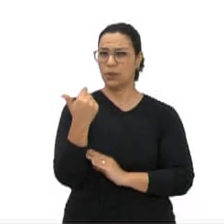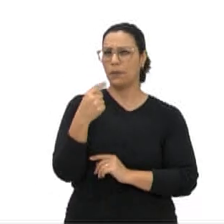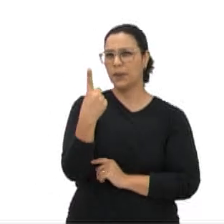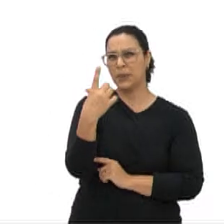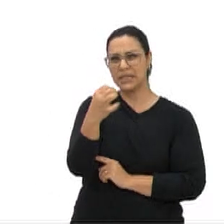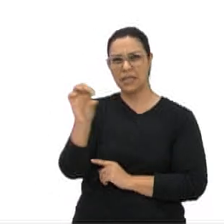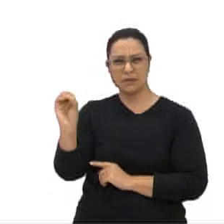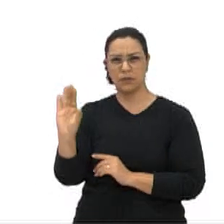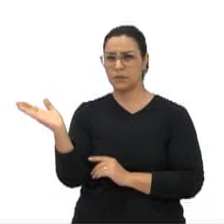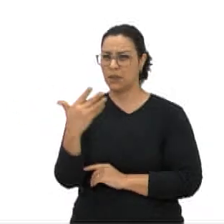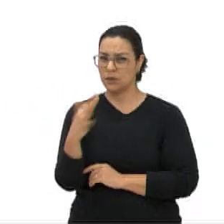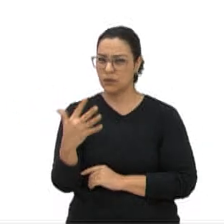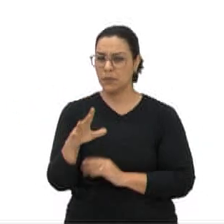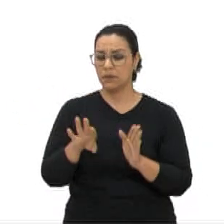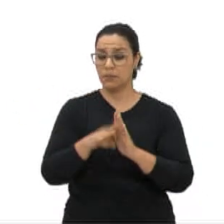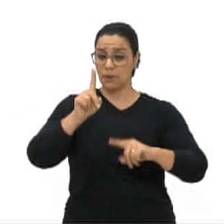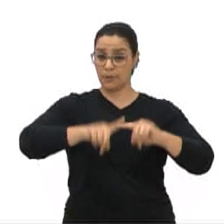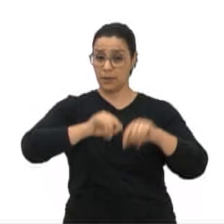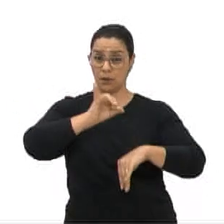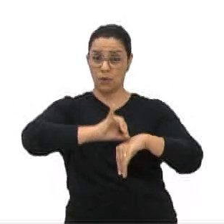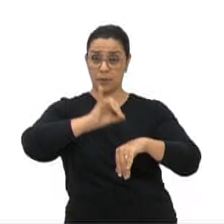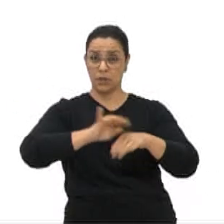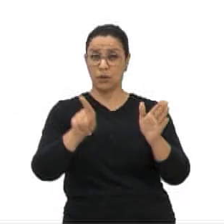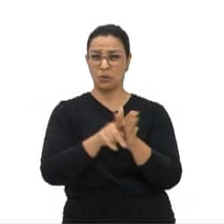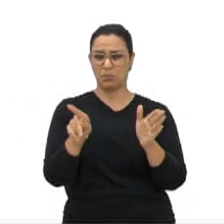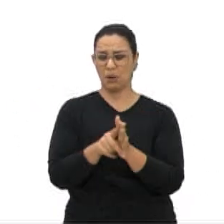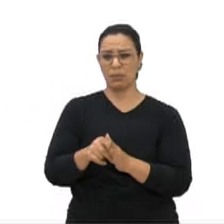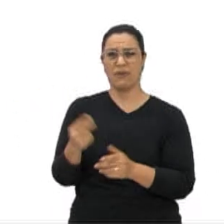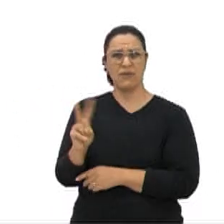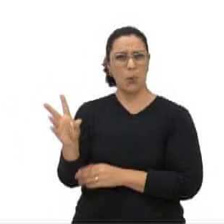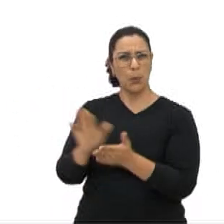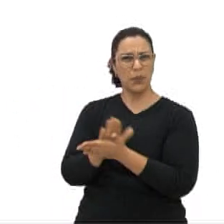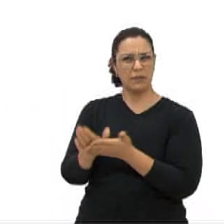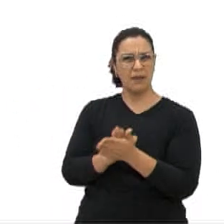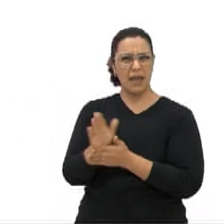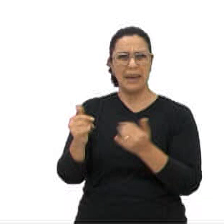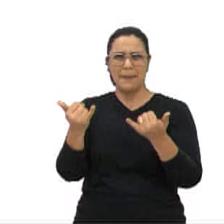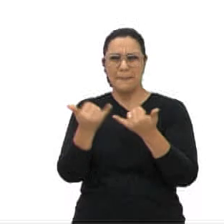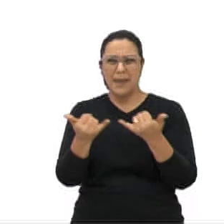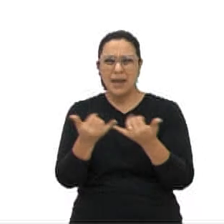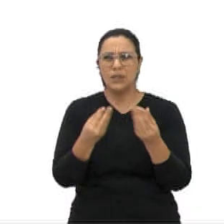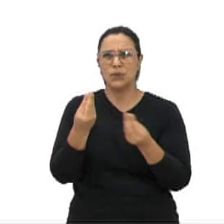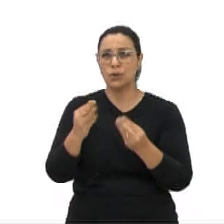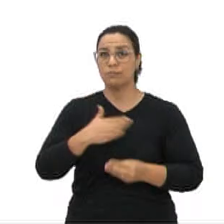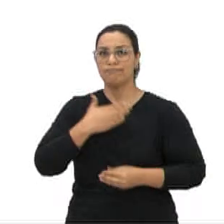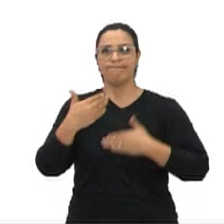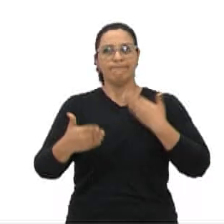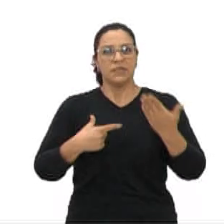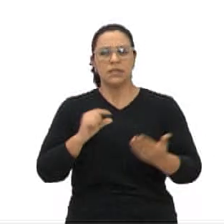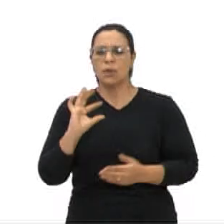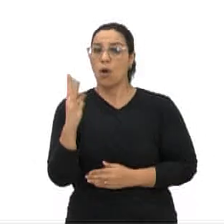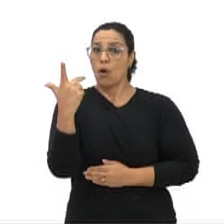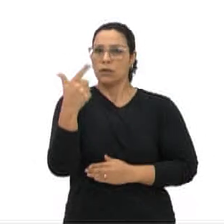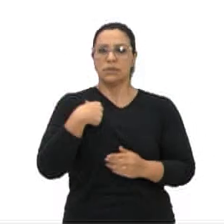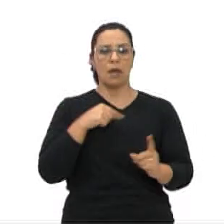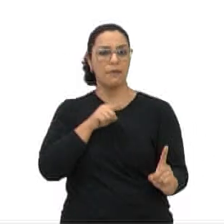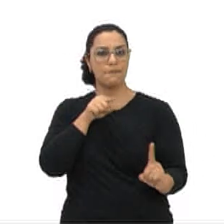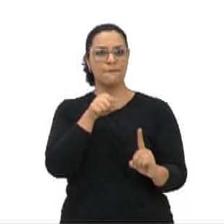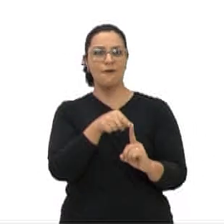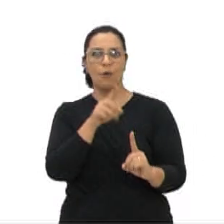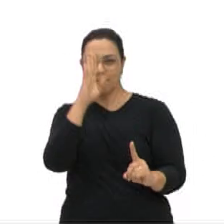de 1600 é que esses objetos prosaicos, de repente, se tornaram o